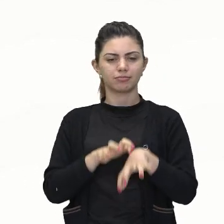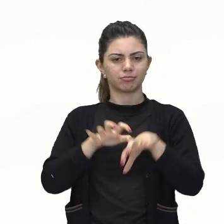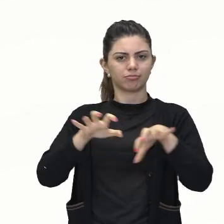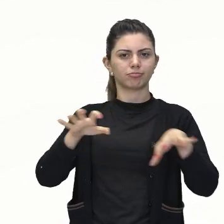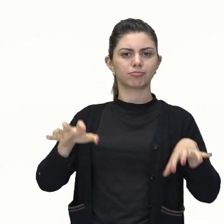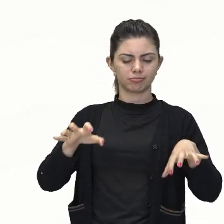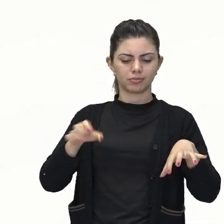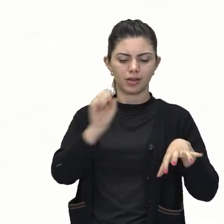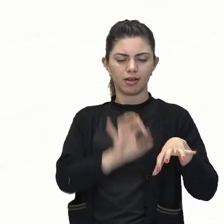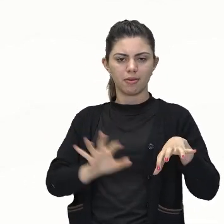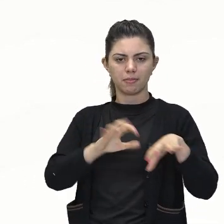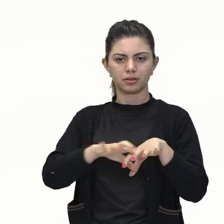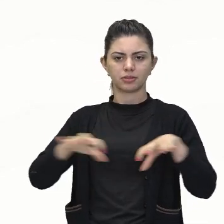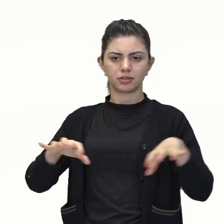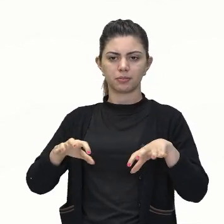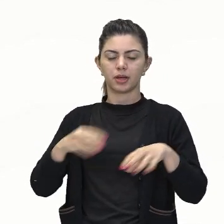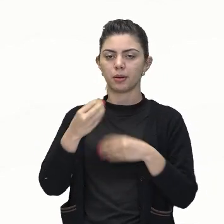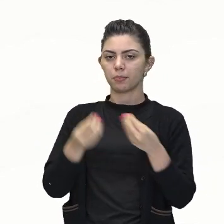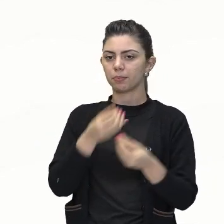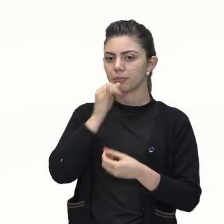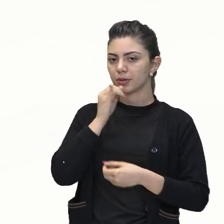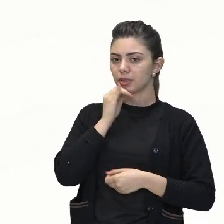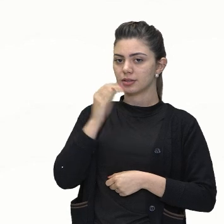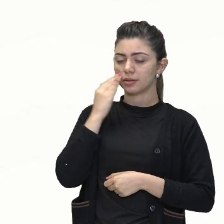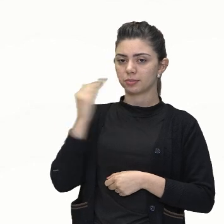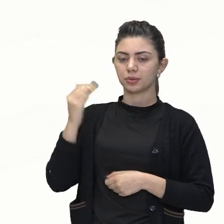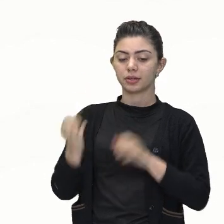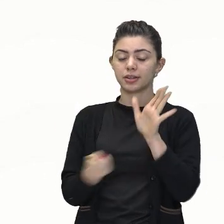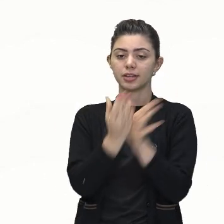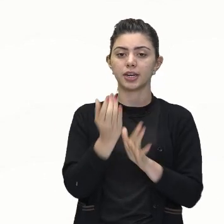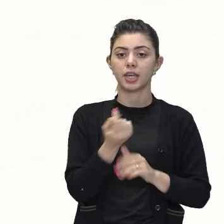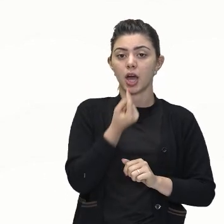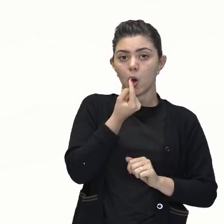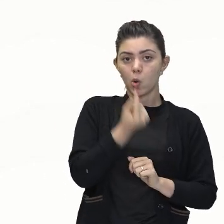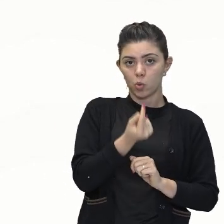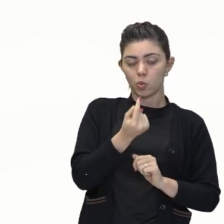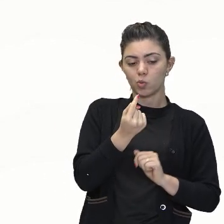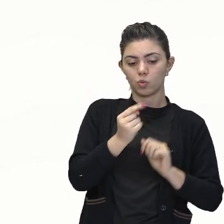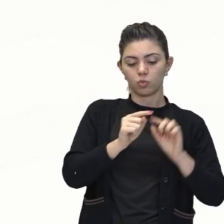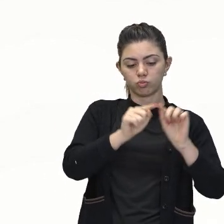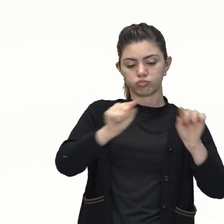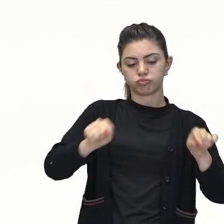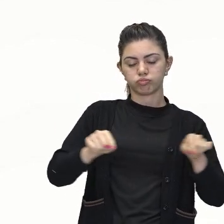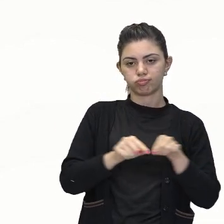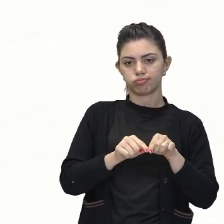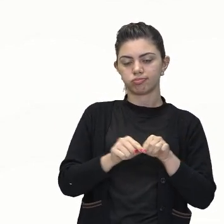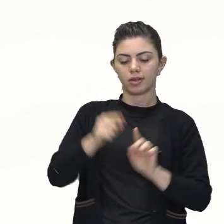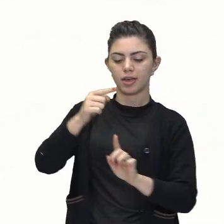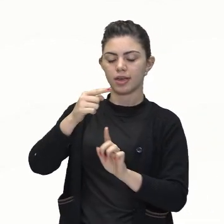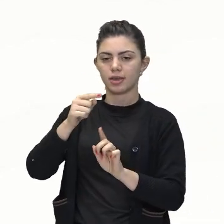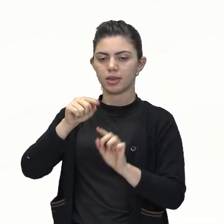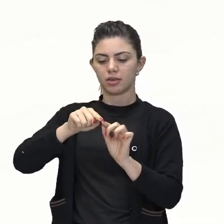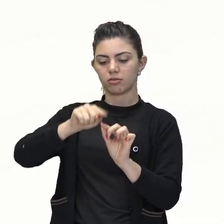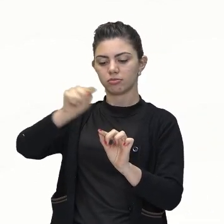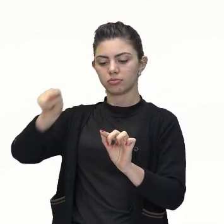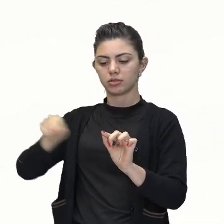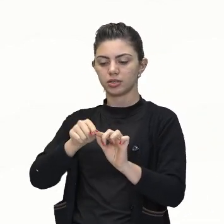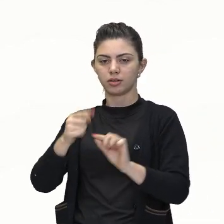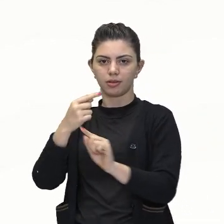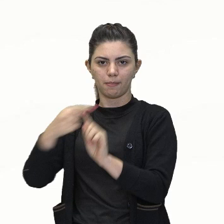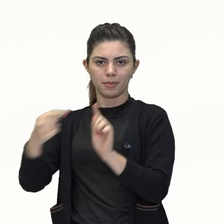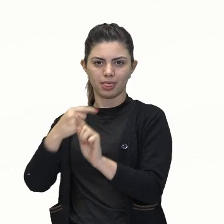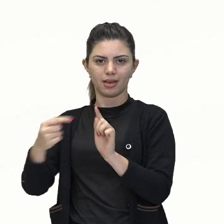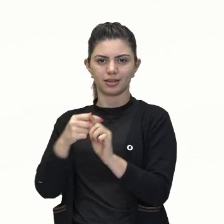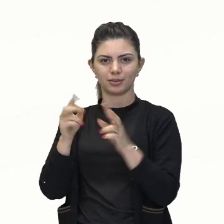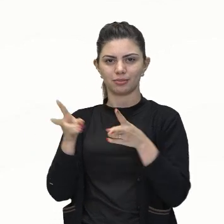que aqui eu tenha um quadrado e a metade de um círculo, tá? E aí, nesse caso, a